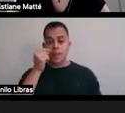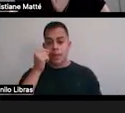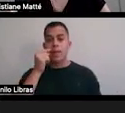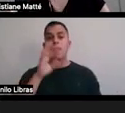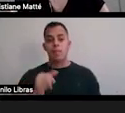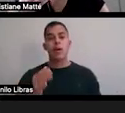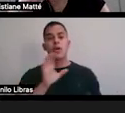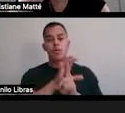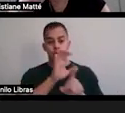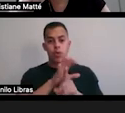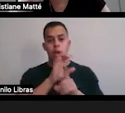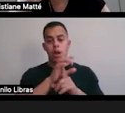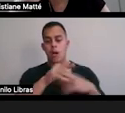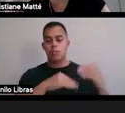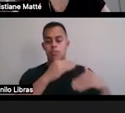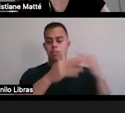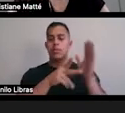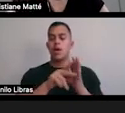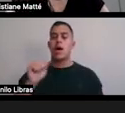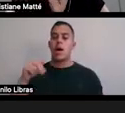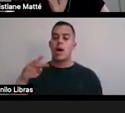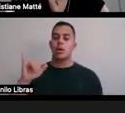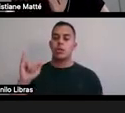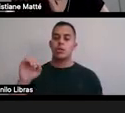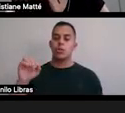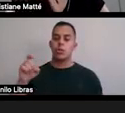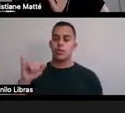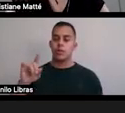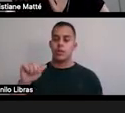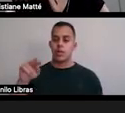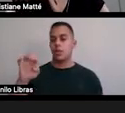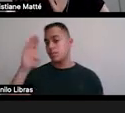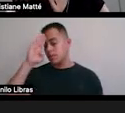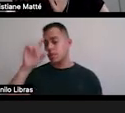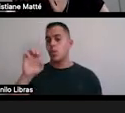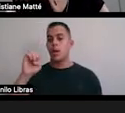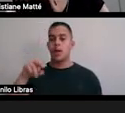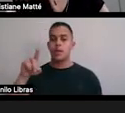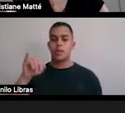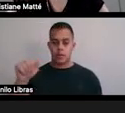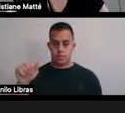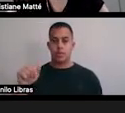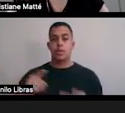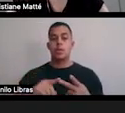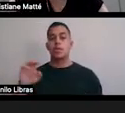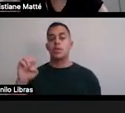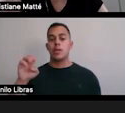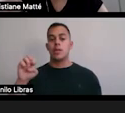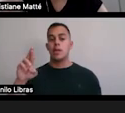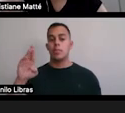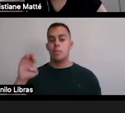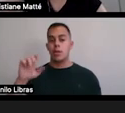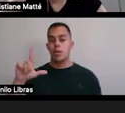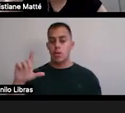antioxidante, justamente, né, por alteração da expressão gênica de enzimas antioxidantes, no cerebelo, no córtex parietal e no hipocampo,